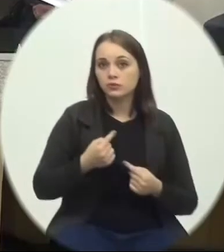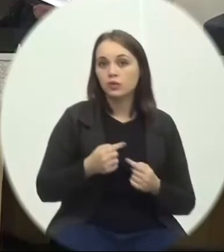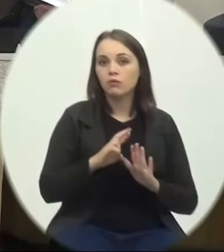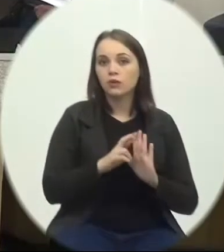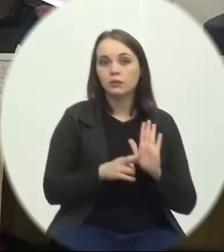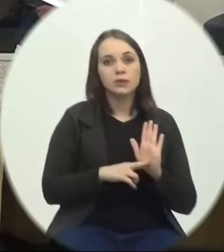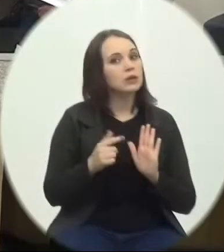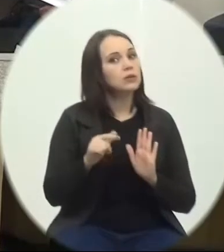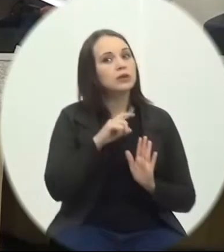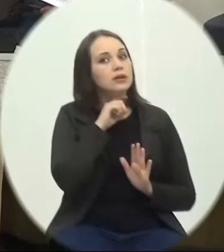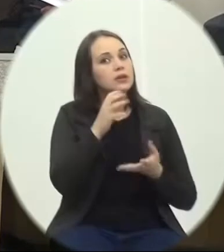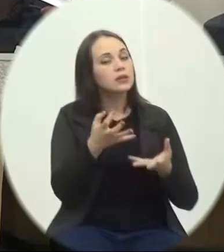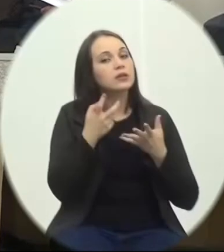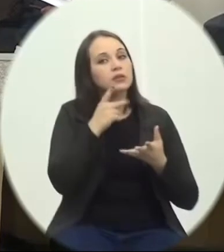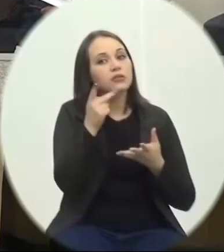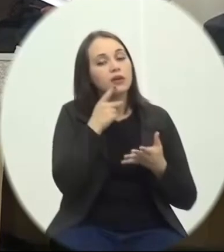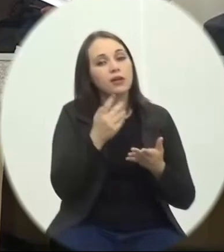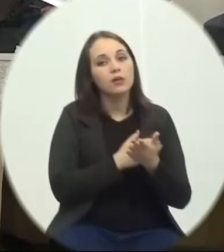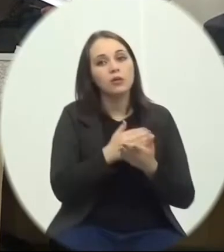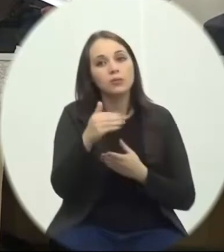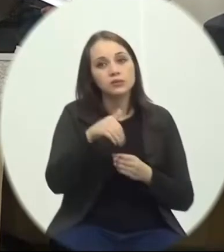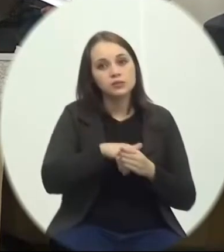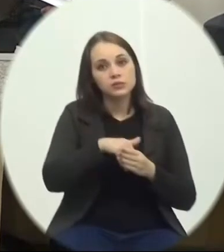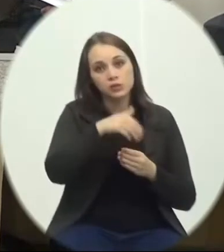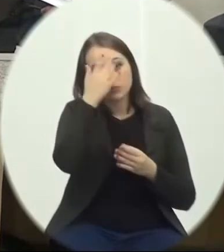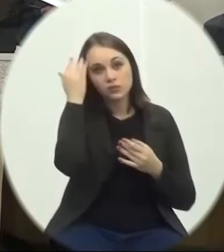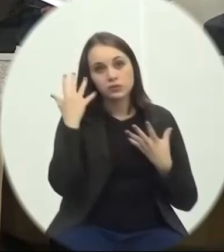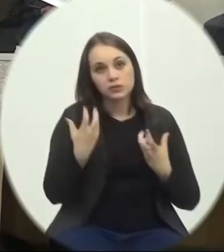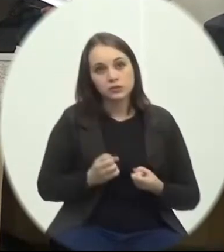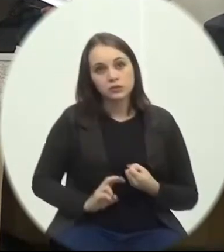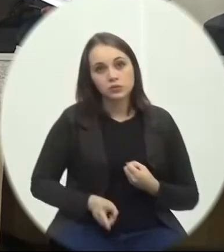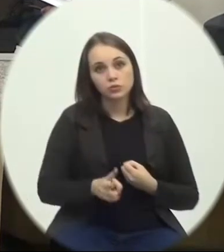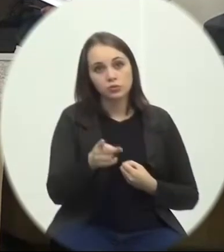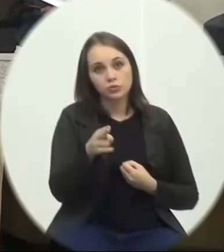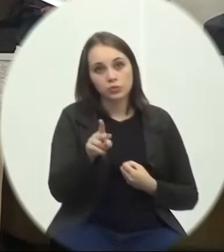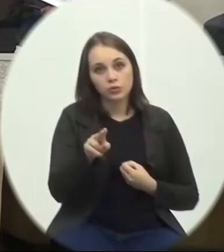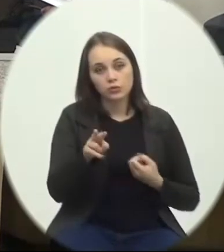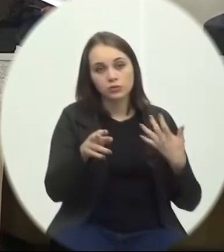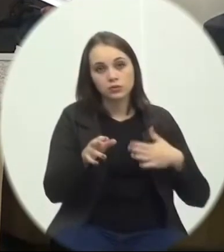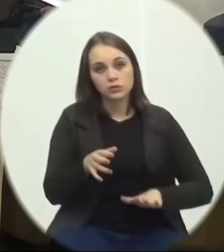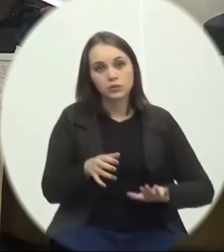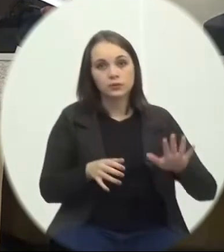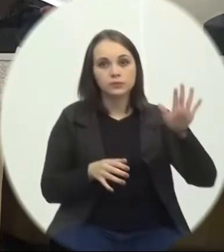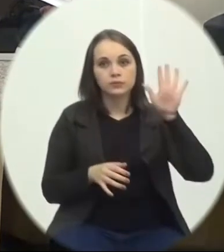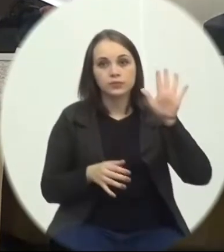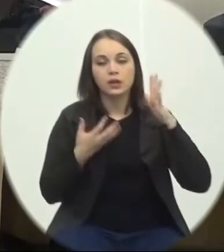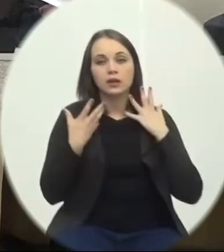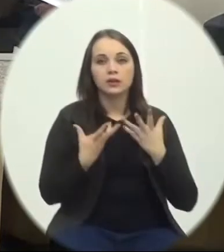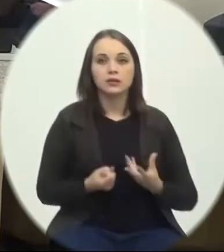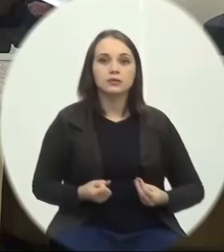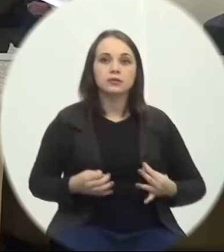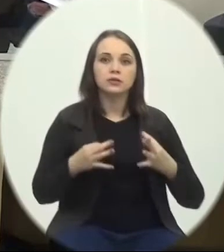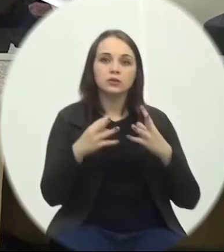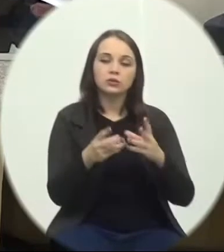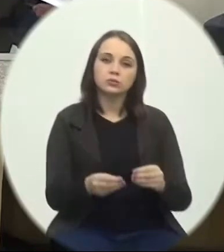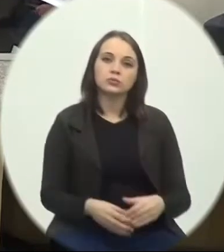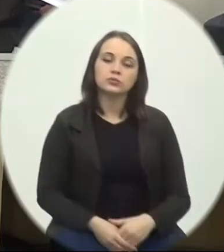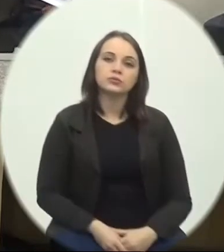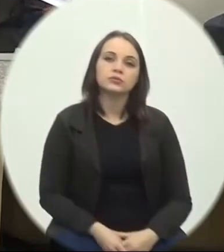Não havendo Quem queira discutir Está em votação Favorável Se permaneça Como estão os contrários Se manifestem Aprovado Por nonidade